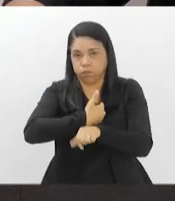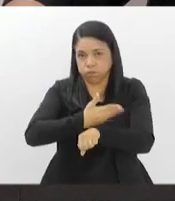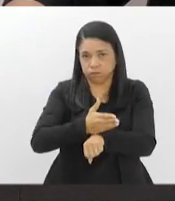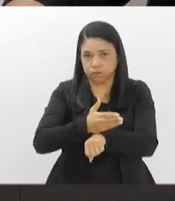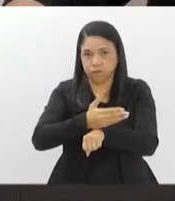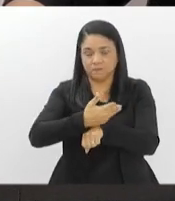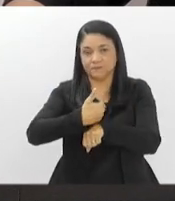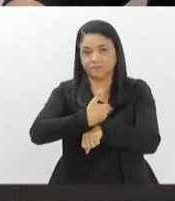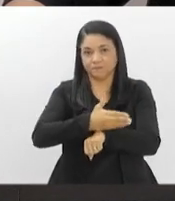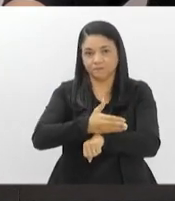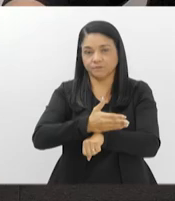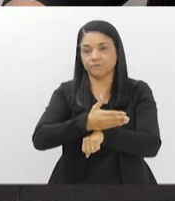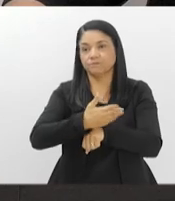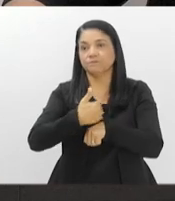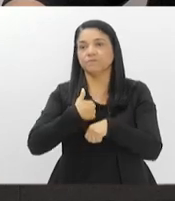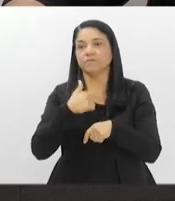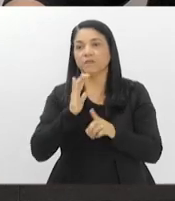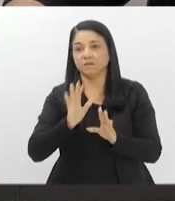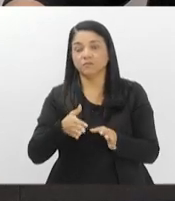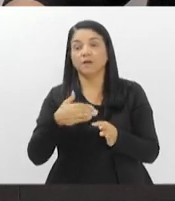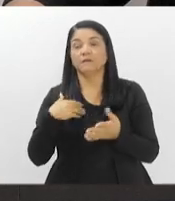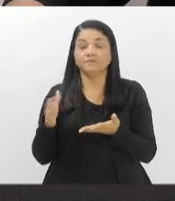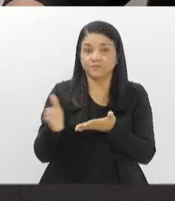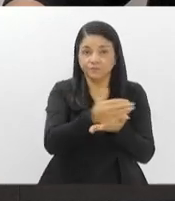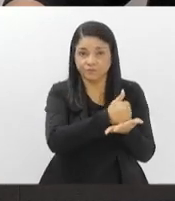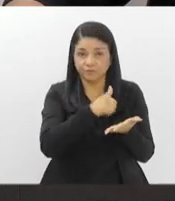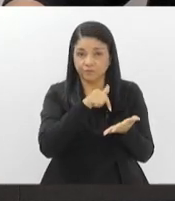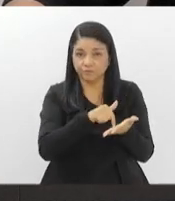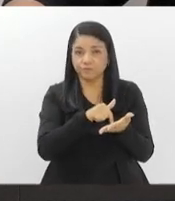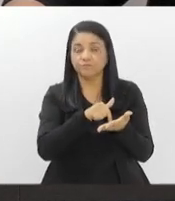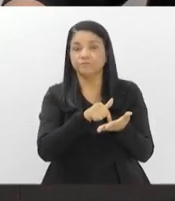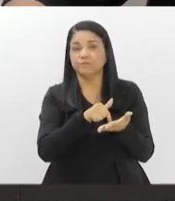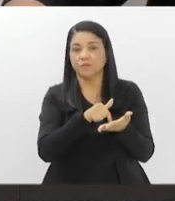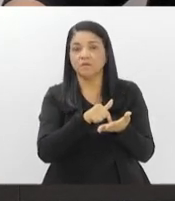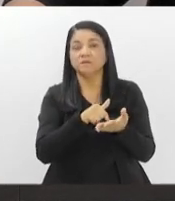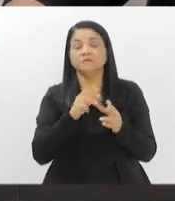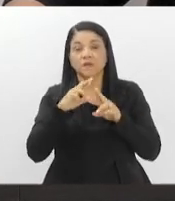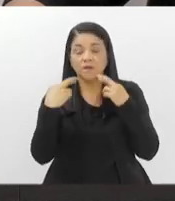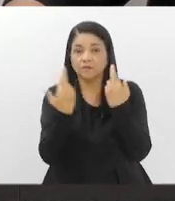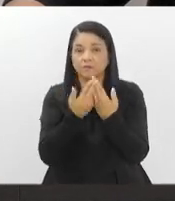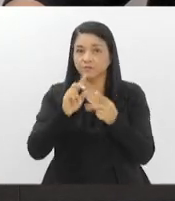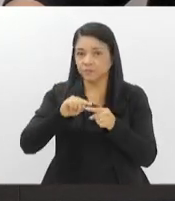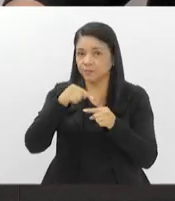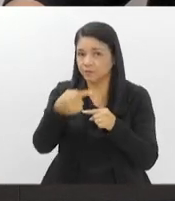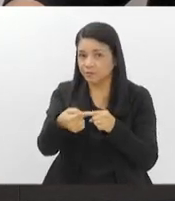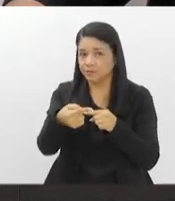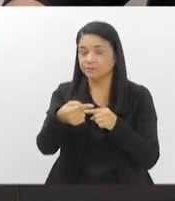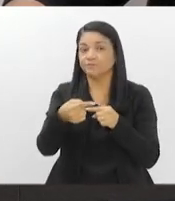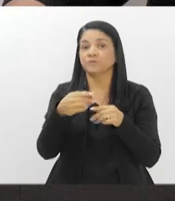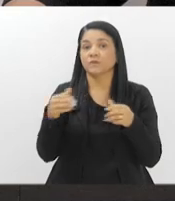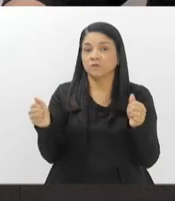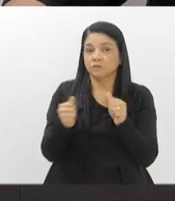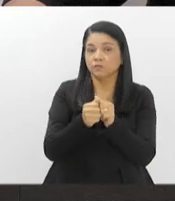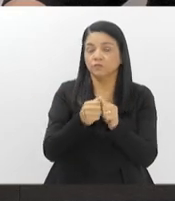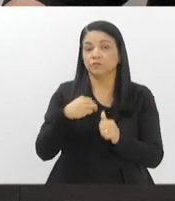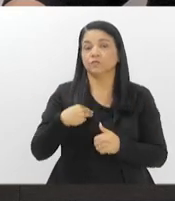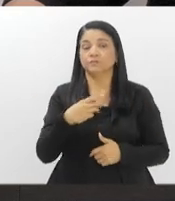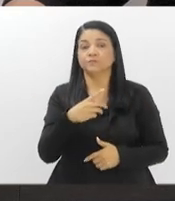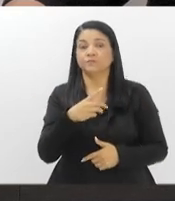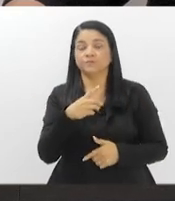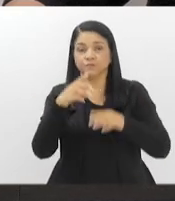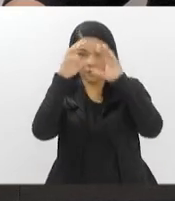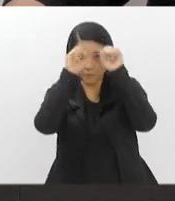tenho na comissão da pessoa com deficiência porque eu fiz esse levantamento através de depois de reuniões que fizemos com o ministério com com o Tribunal de